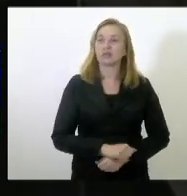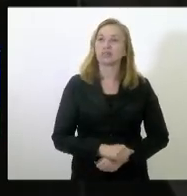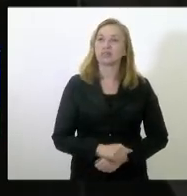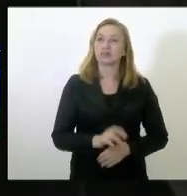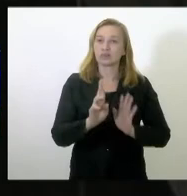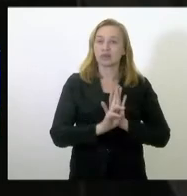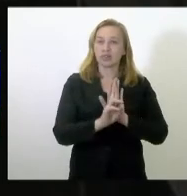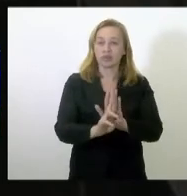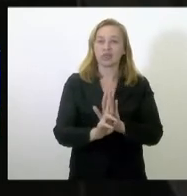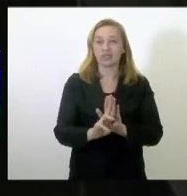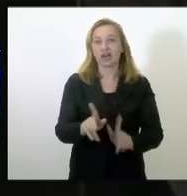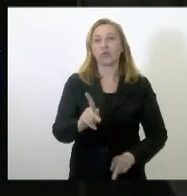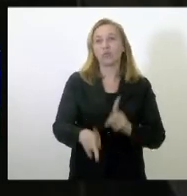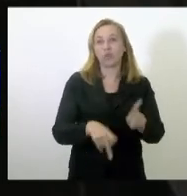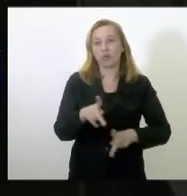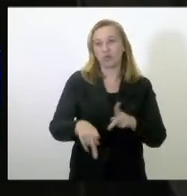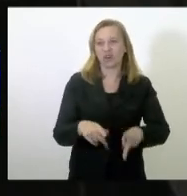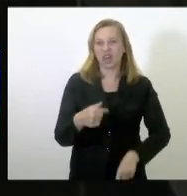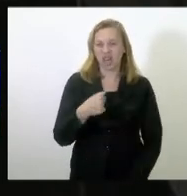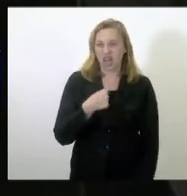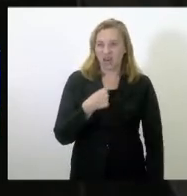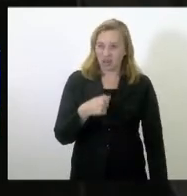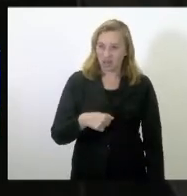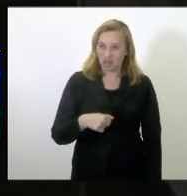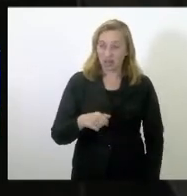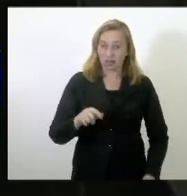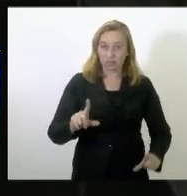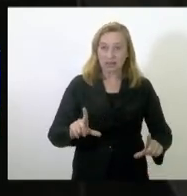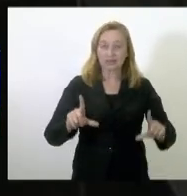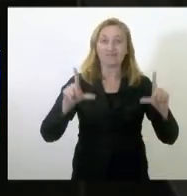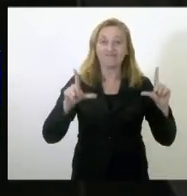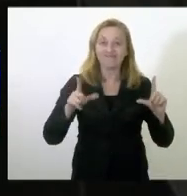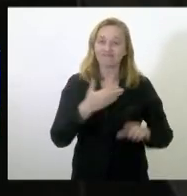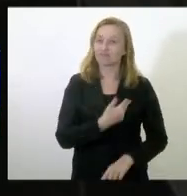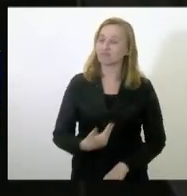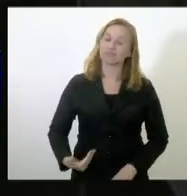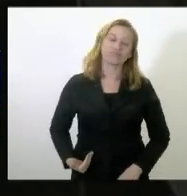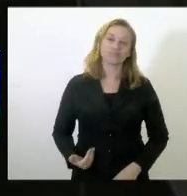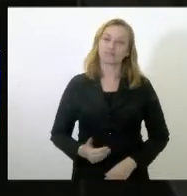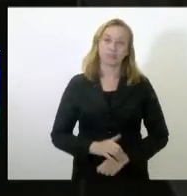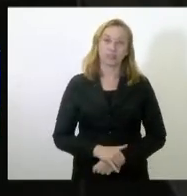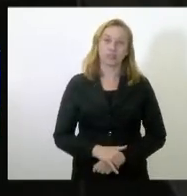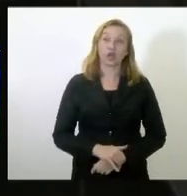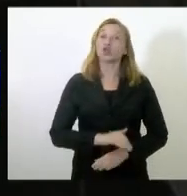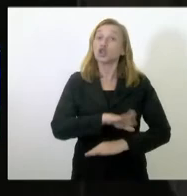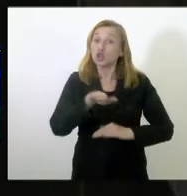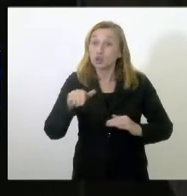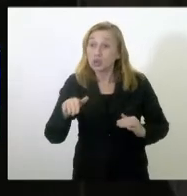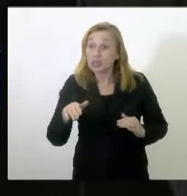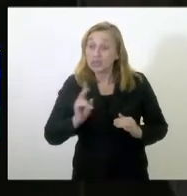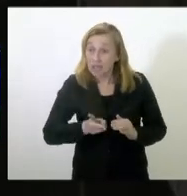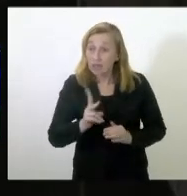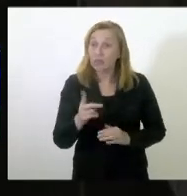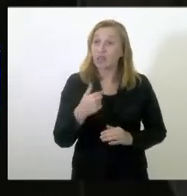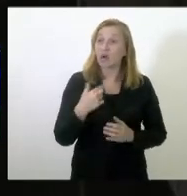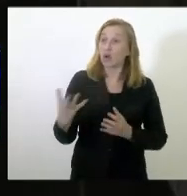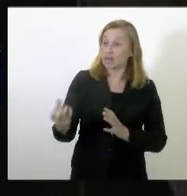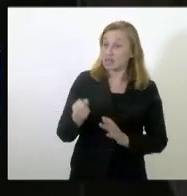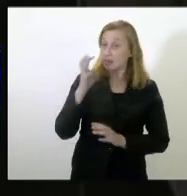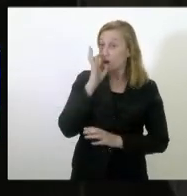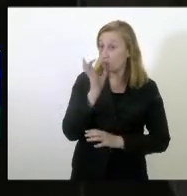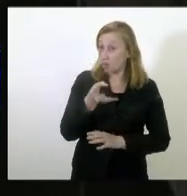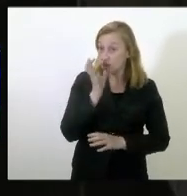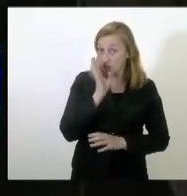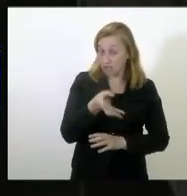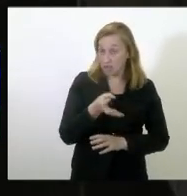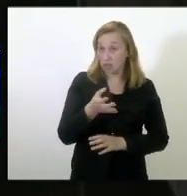a população. Eu não estou aqui para representar o governador Cláudio Castro. E todas as vezes que eu receber denúncias do